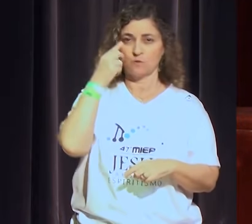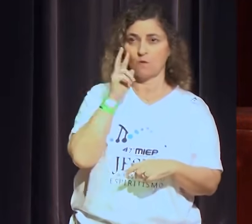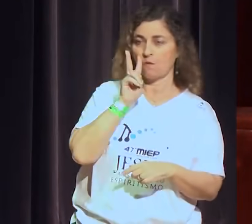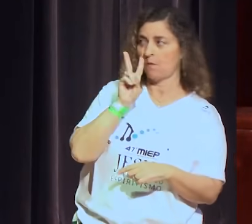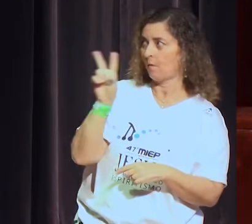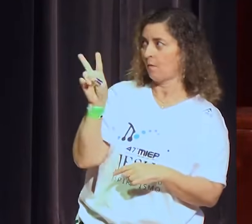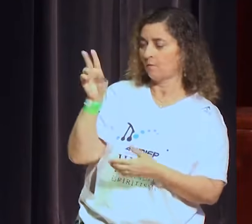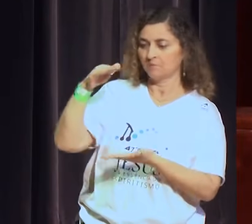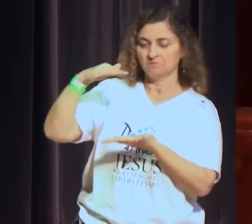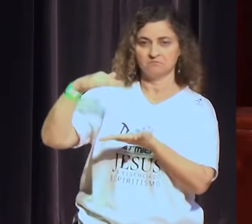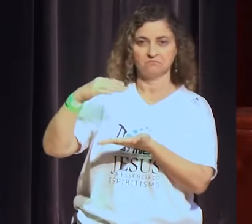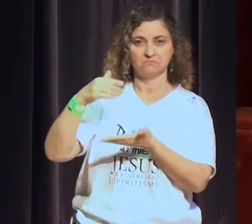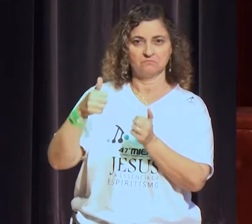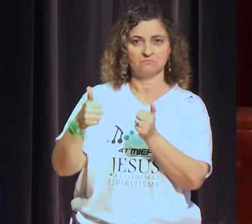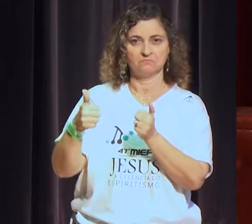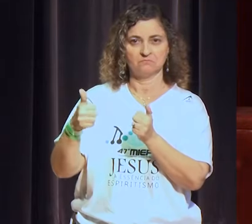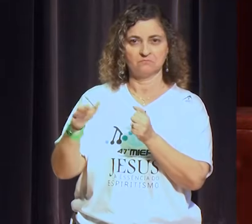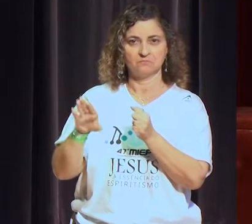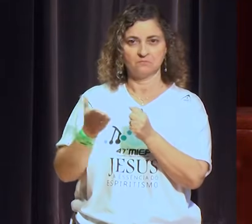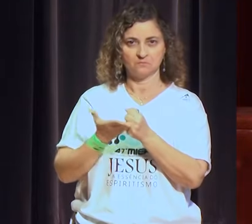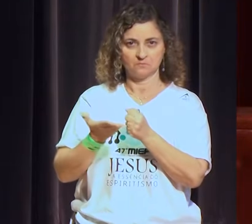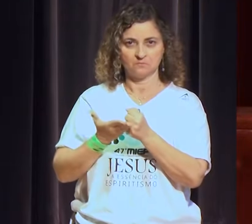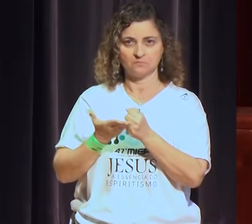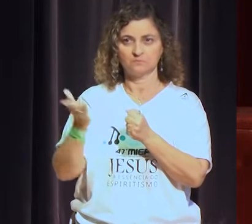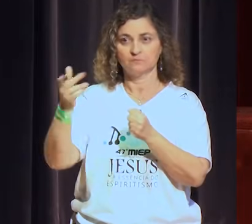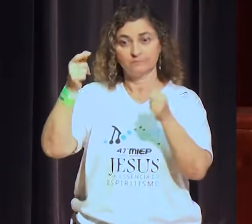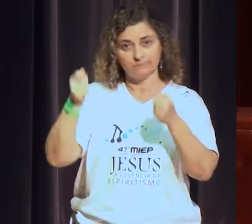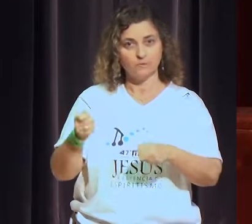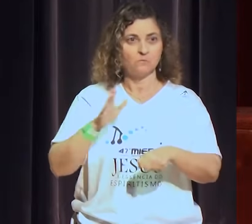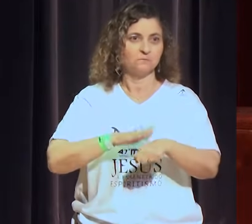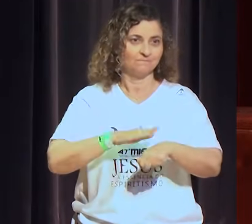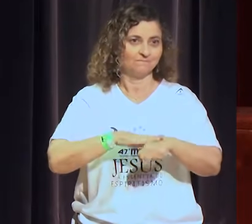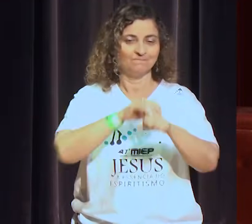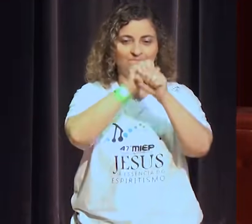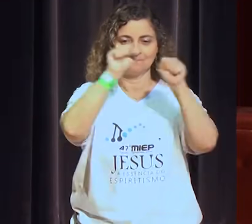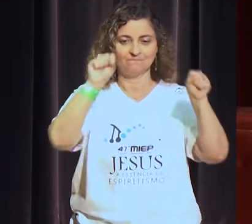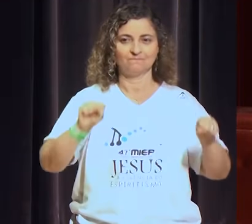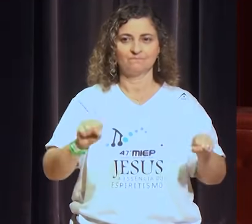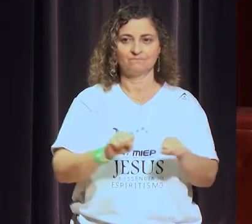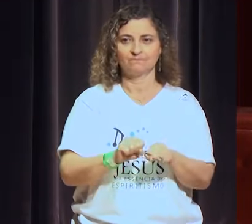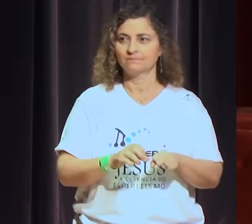está aqui um sistema material. Beleza. Aí eu te falo assim, ó.